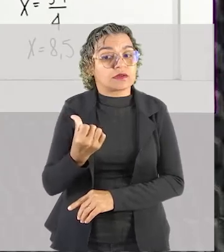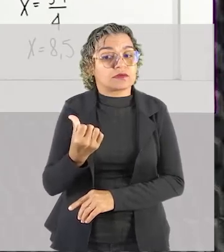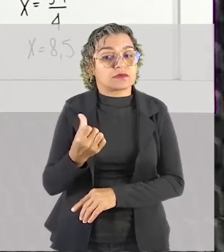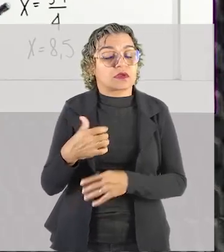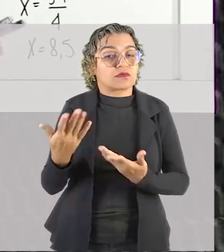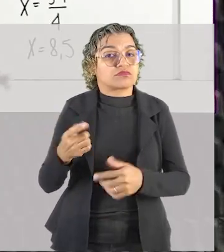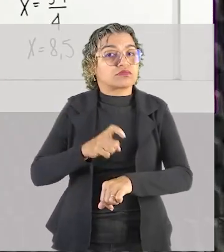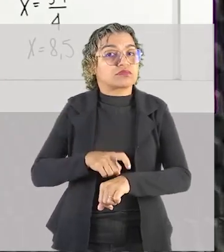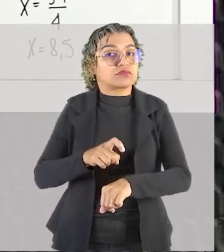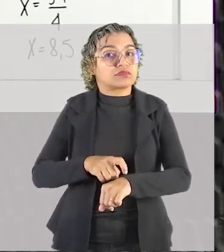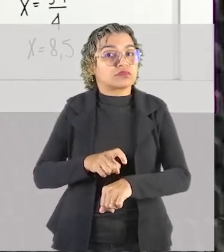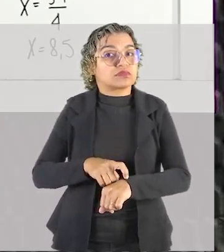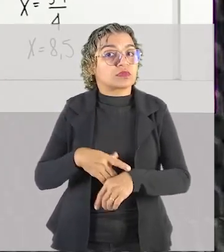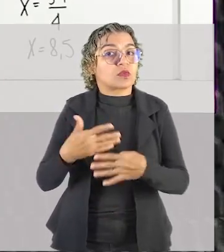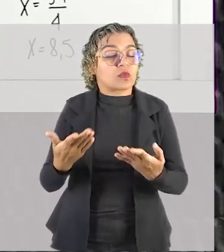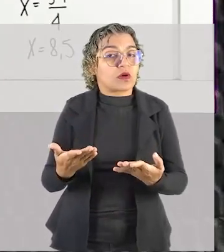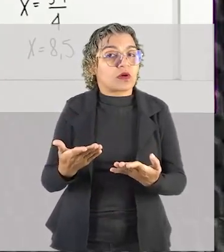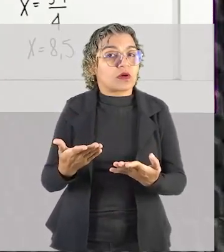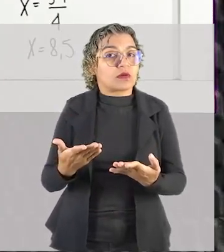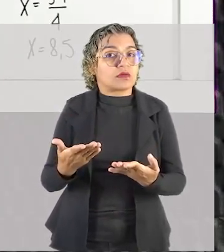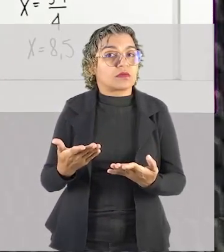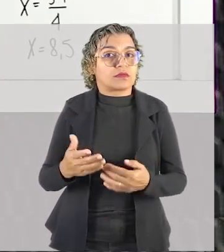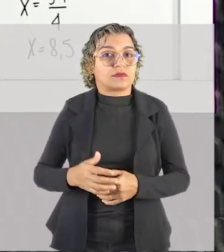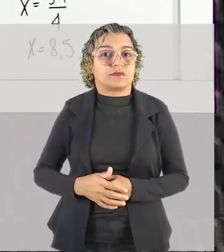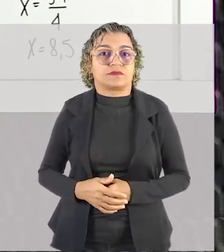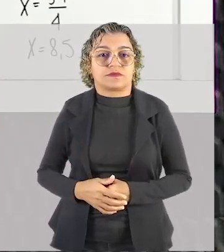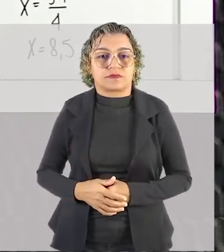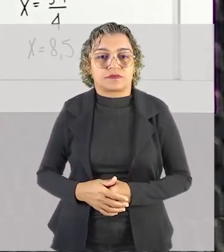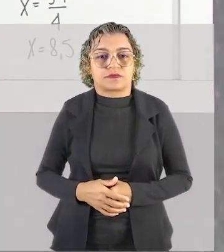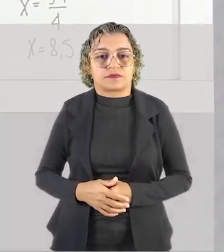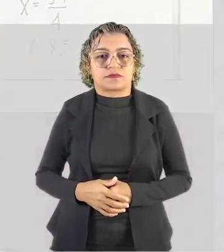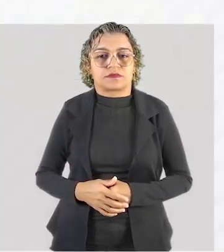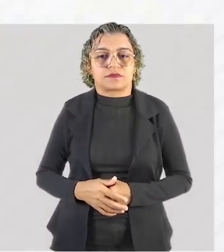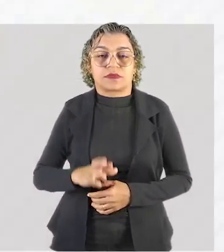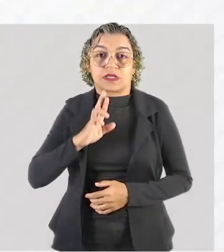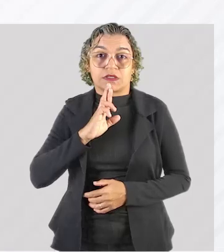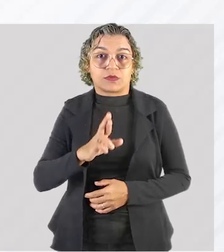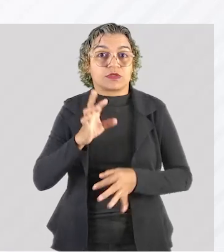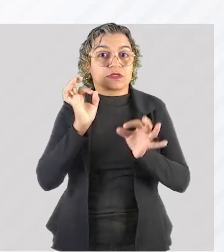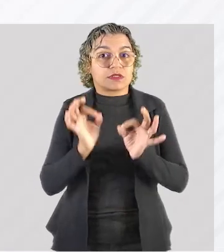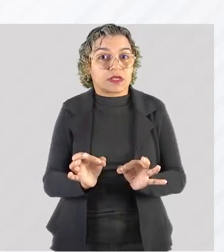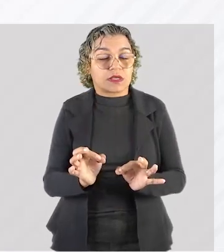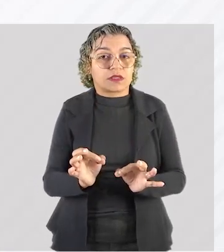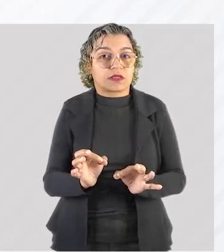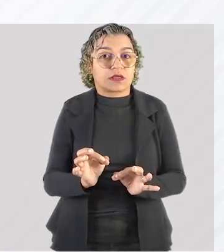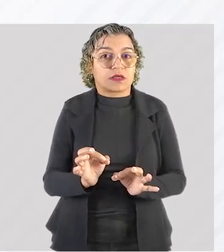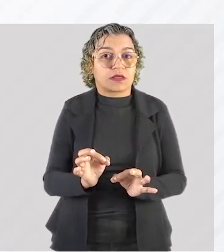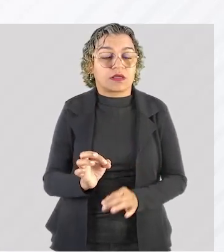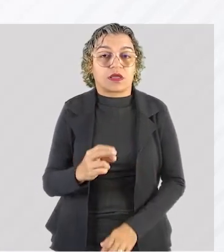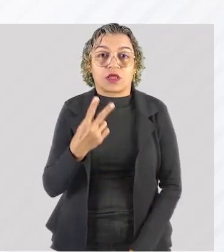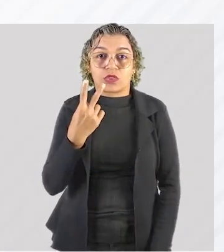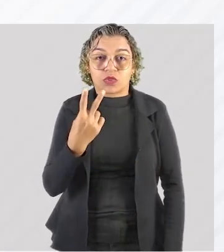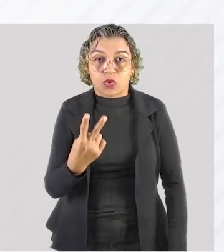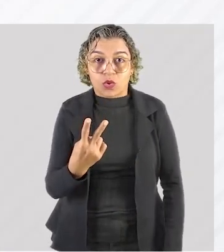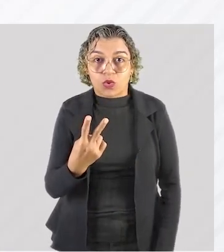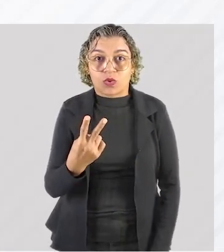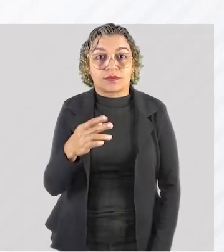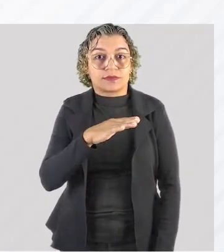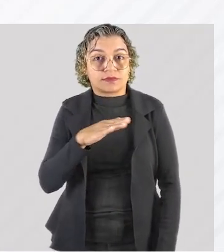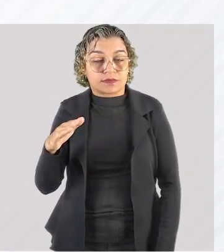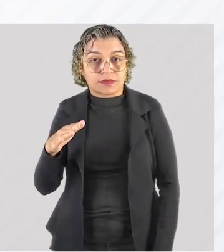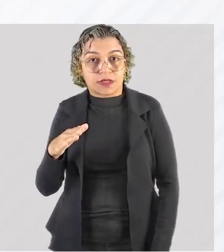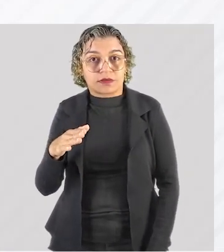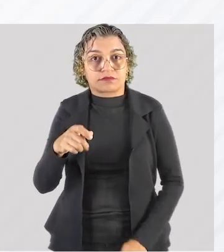do sexto mês para ficar 8 meses e meio? Resposta correta, 2 meses e meio.